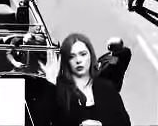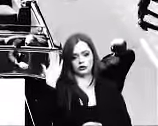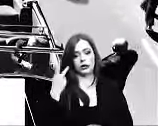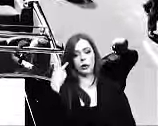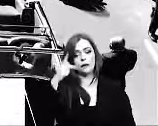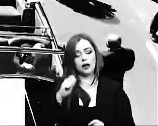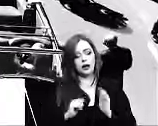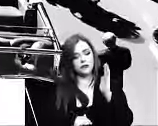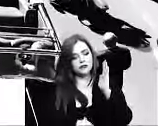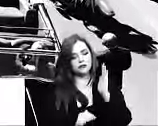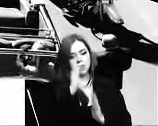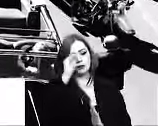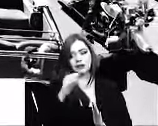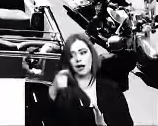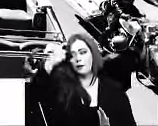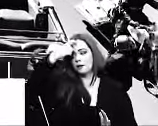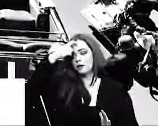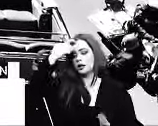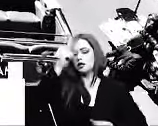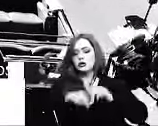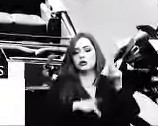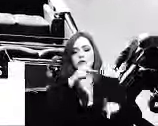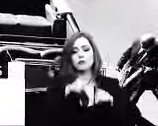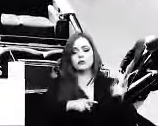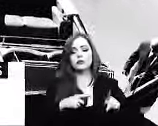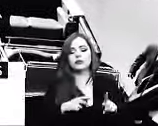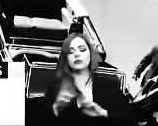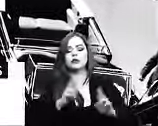que papelão da Miriam Leitão, mas